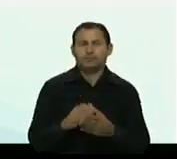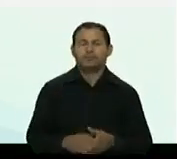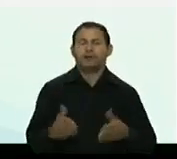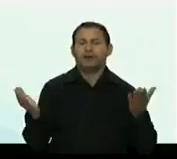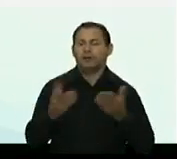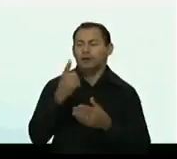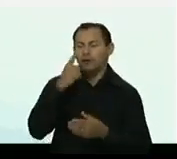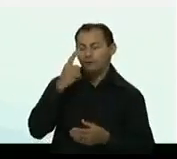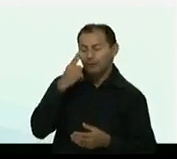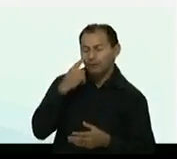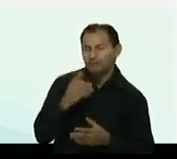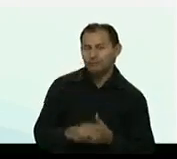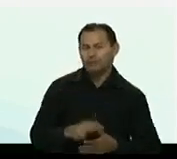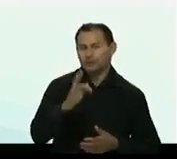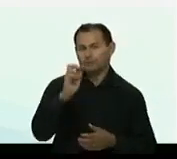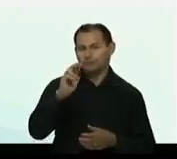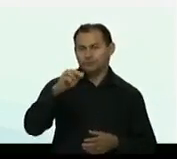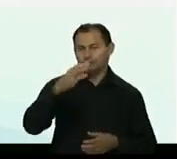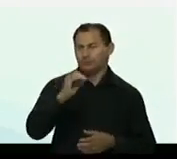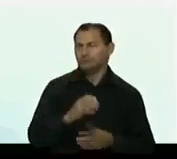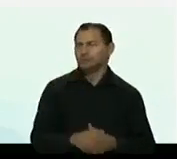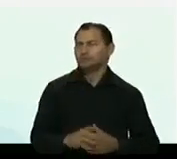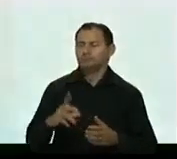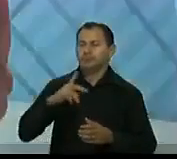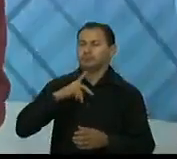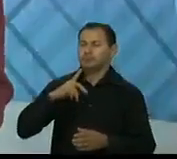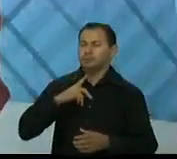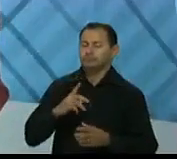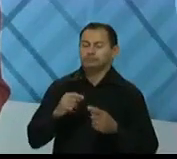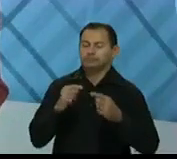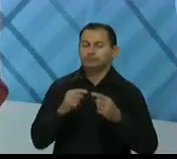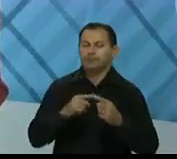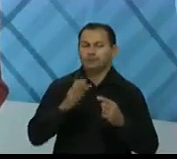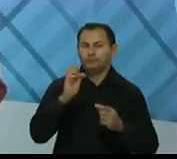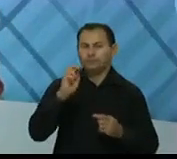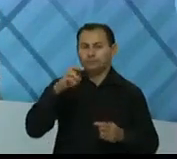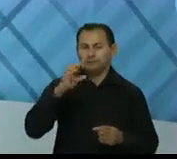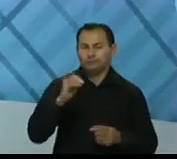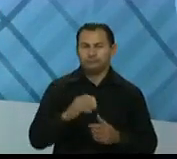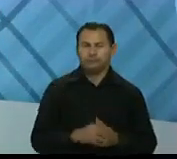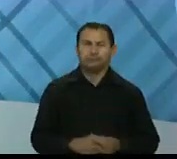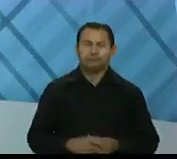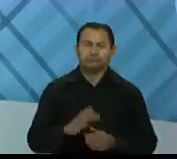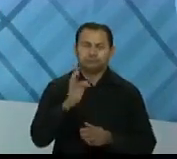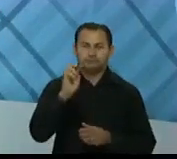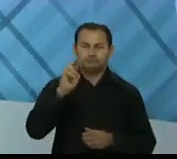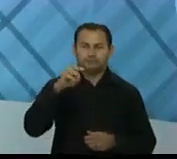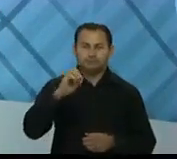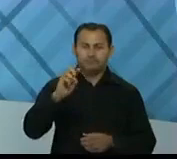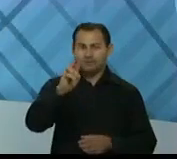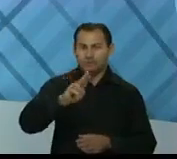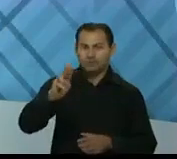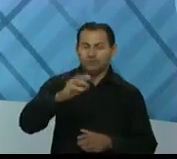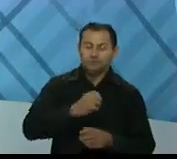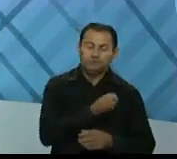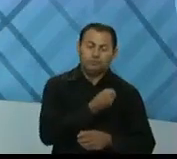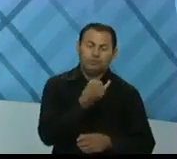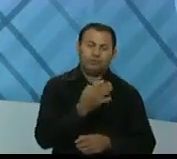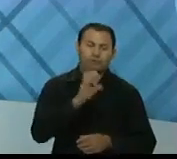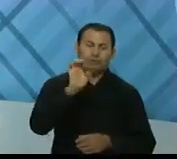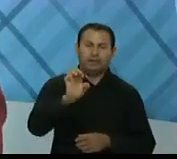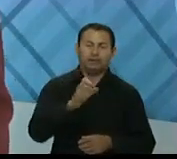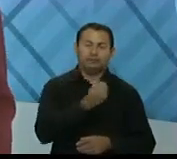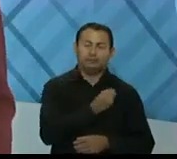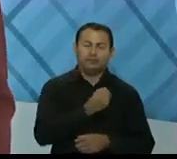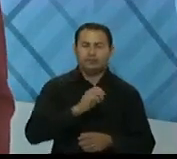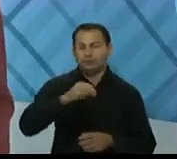Agora, vejamos uma função que ela é particular com relação à função exponencial. Ela é uma função que utiliza o número e, que é o